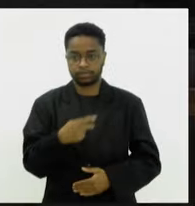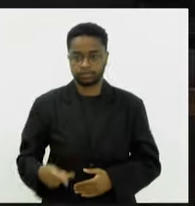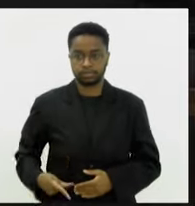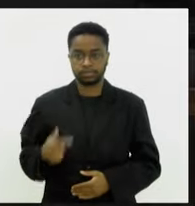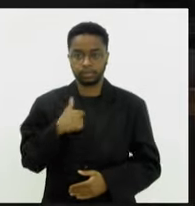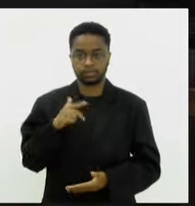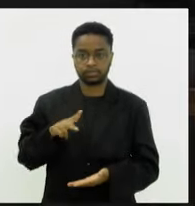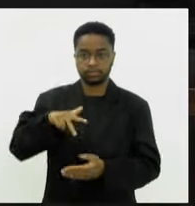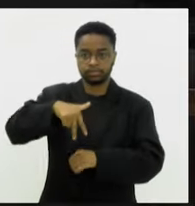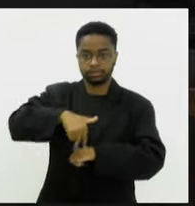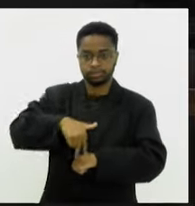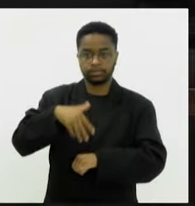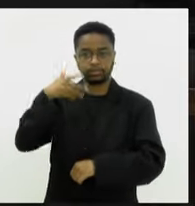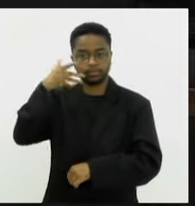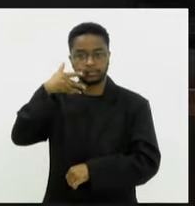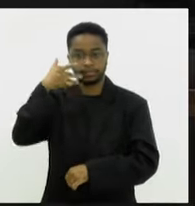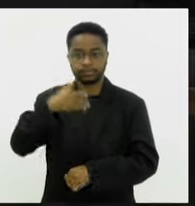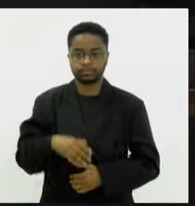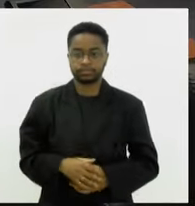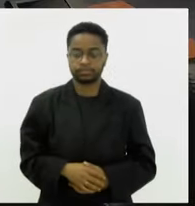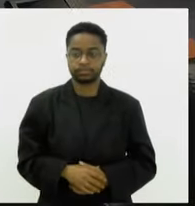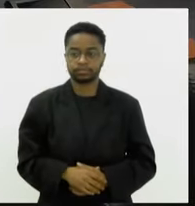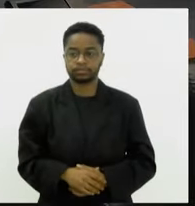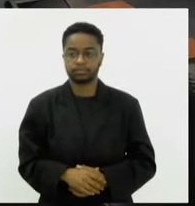que eu possa fazer uso da fala.